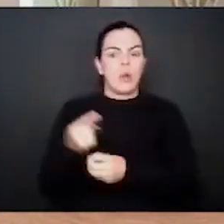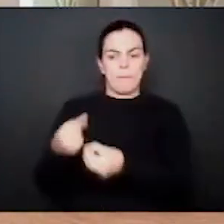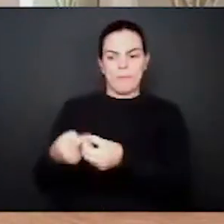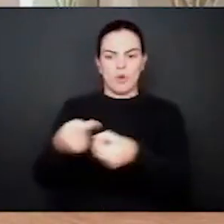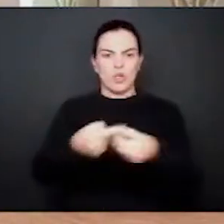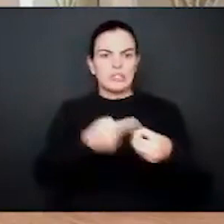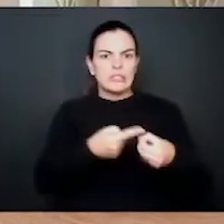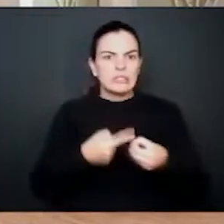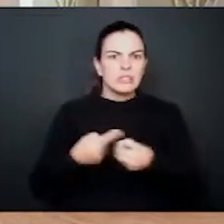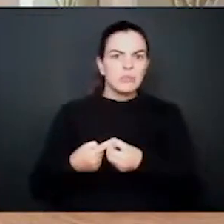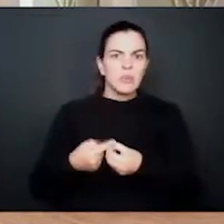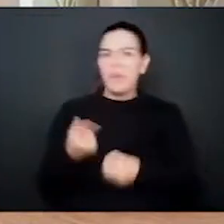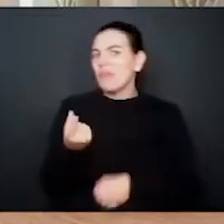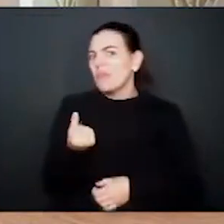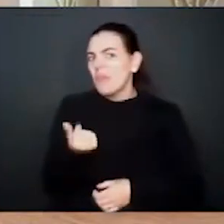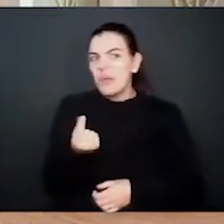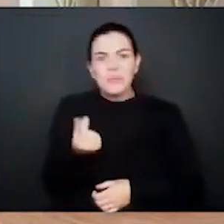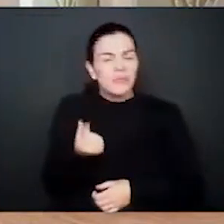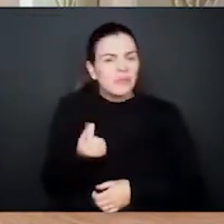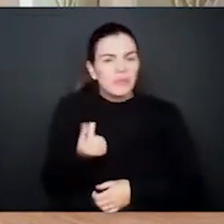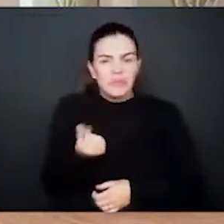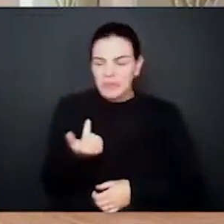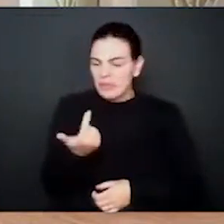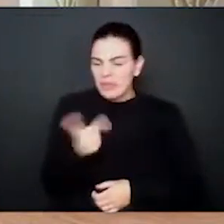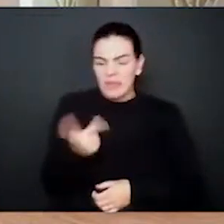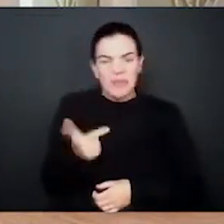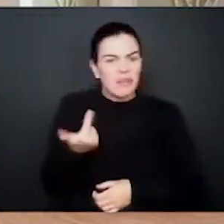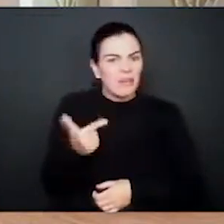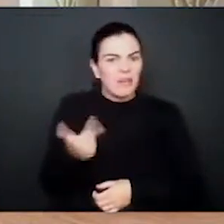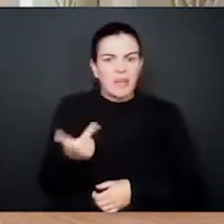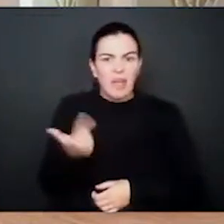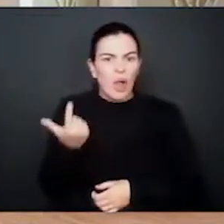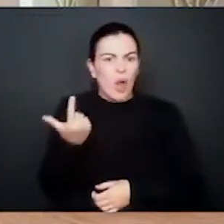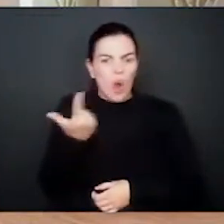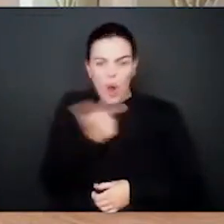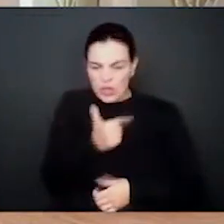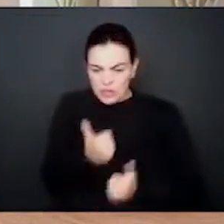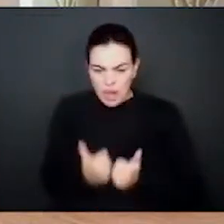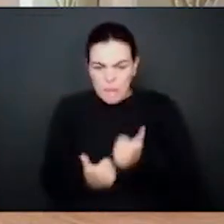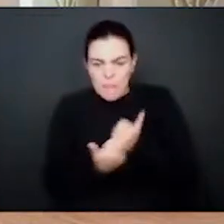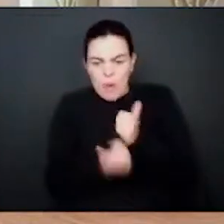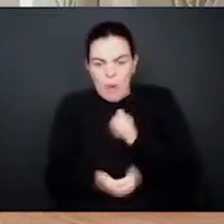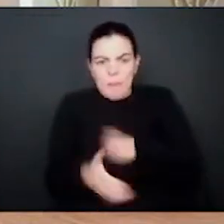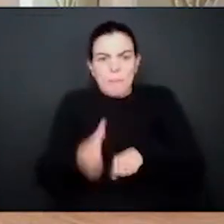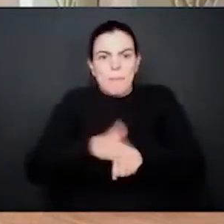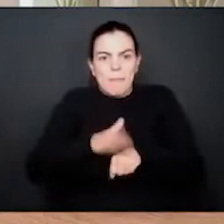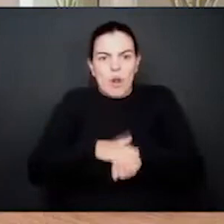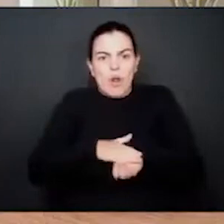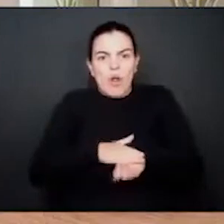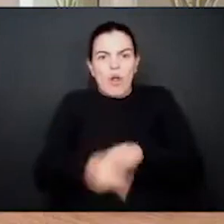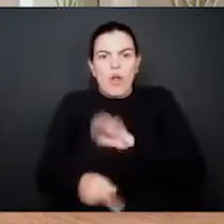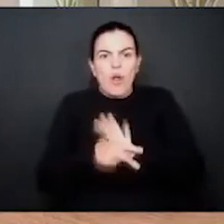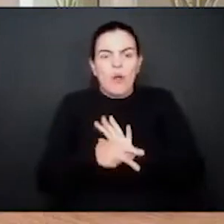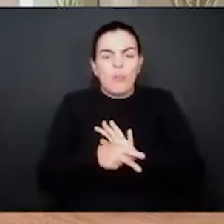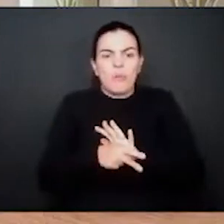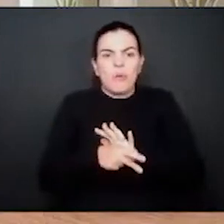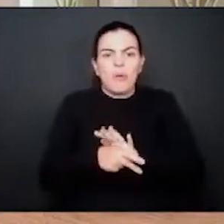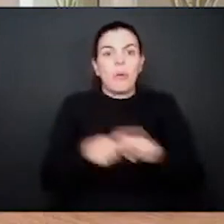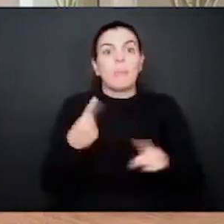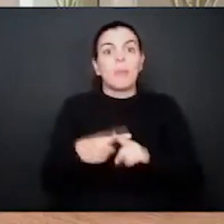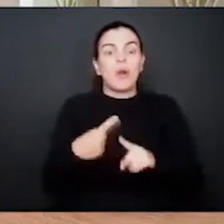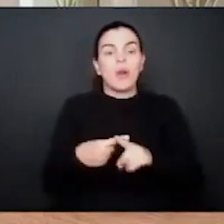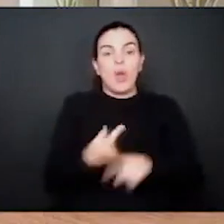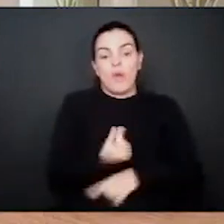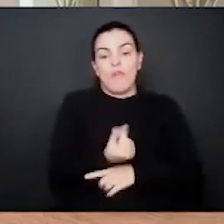renda sequer para se sustentar, que gasta a maior parte do seu dinheiro para funcionalismo público